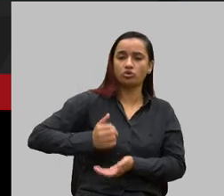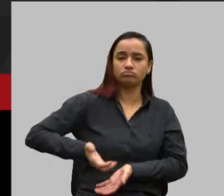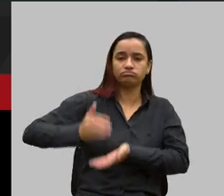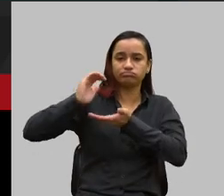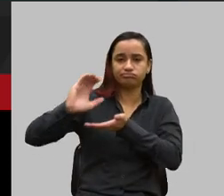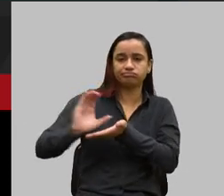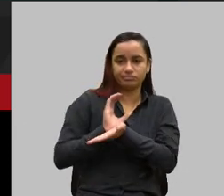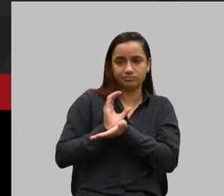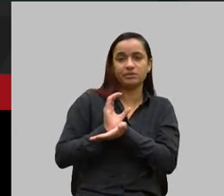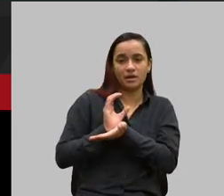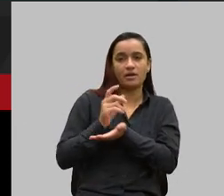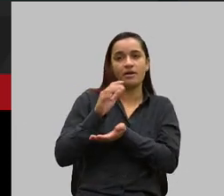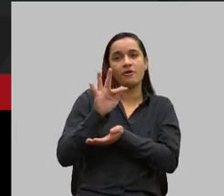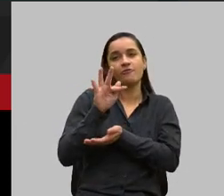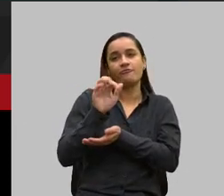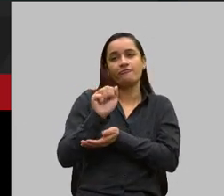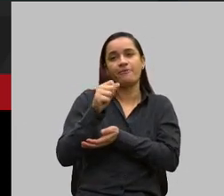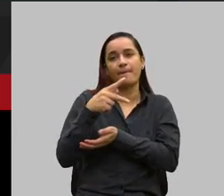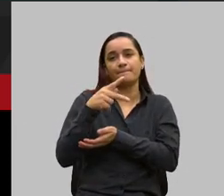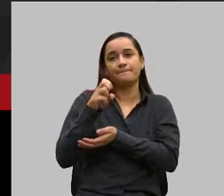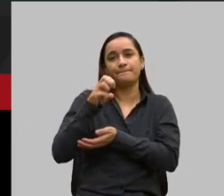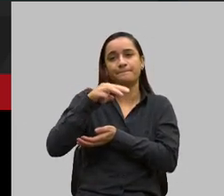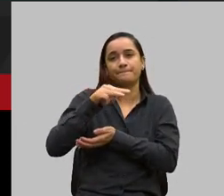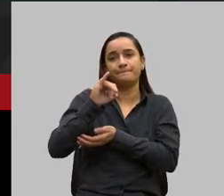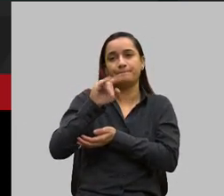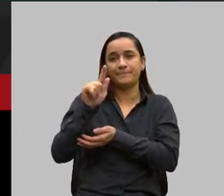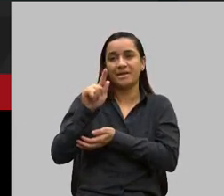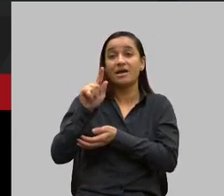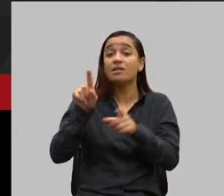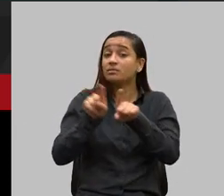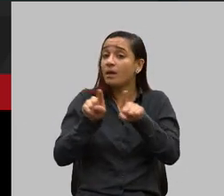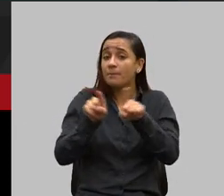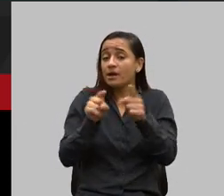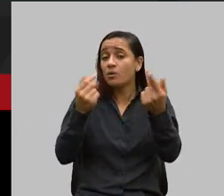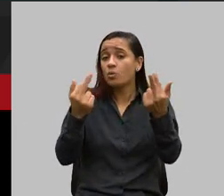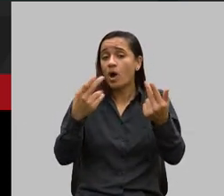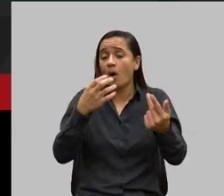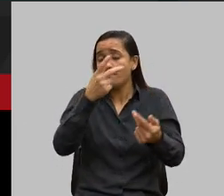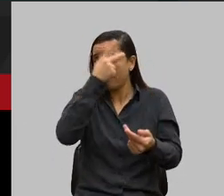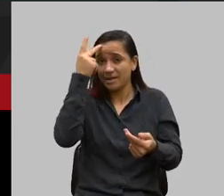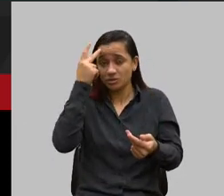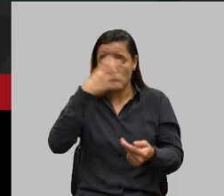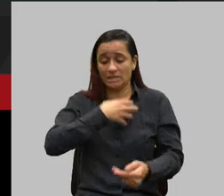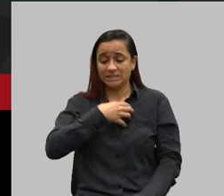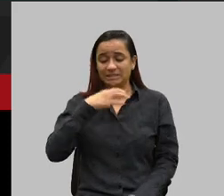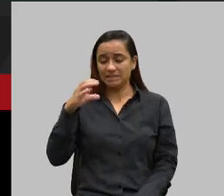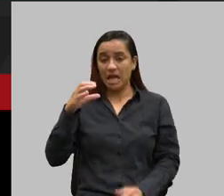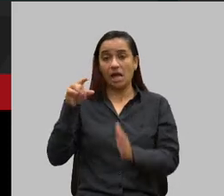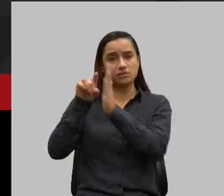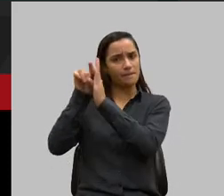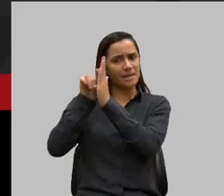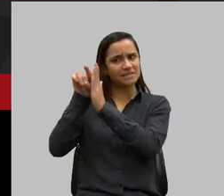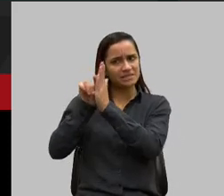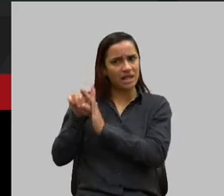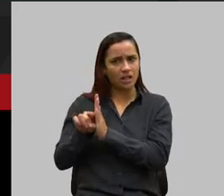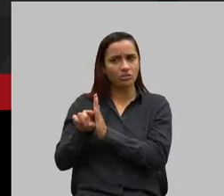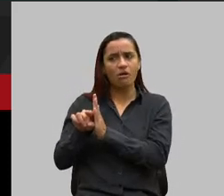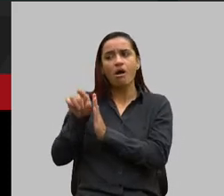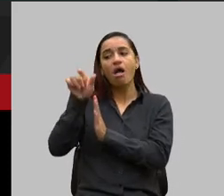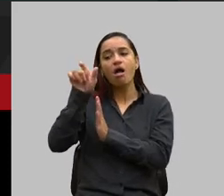empreendedor nós queremos que os cientistas nossos grandes pensadores possam criar